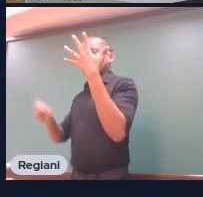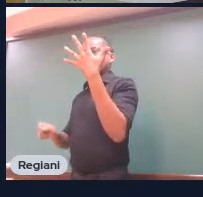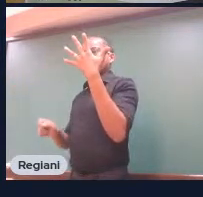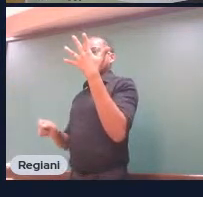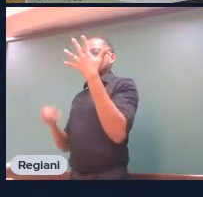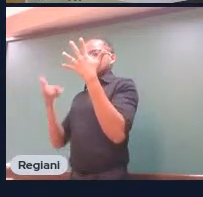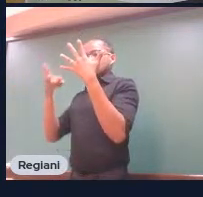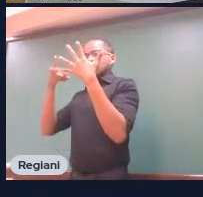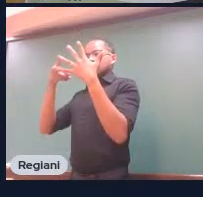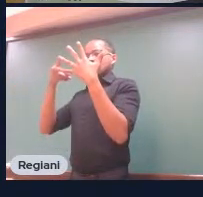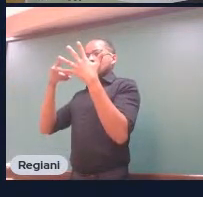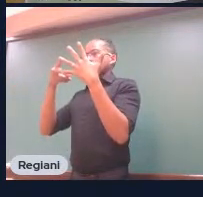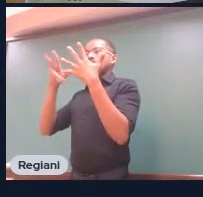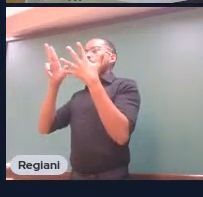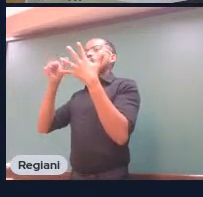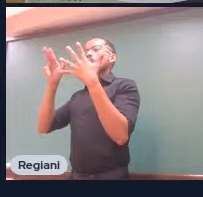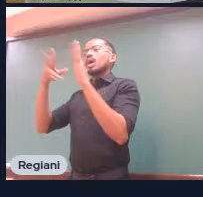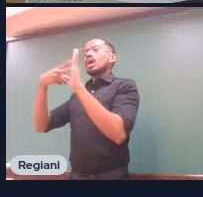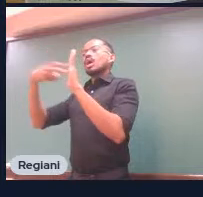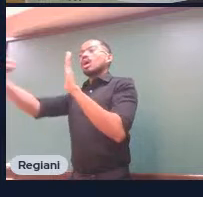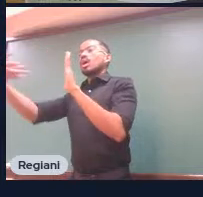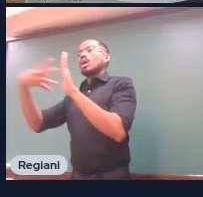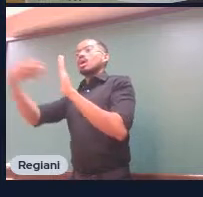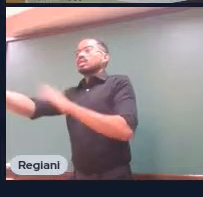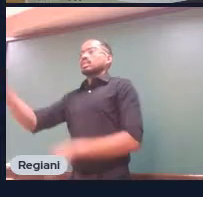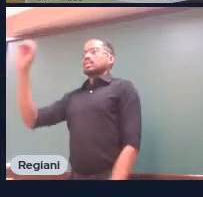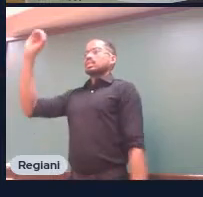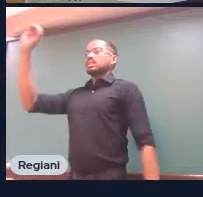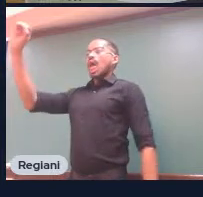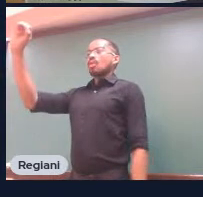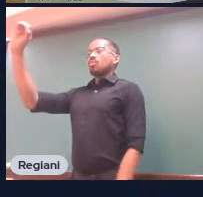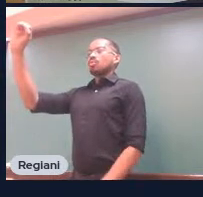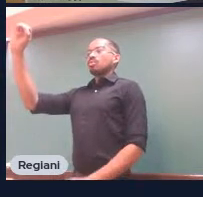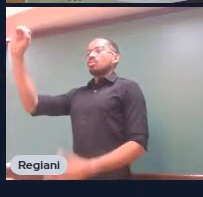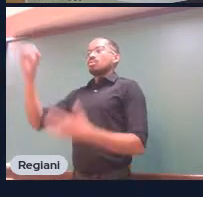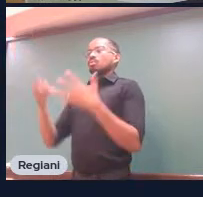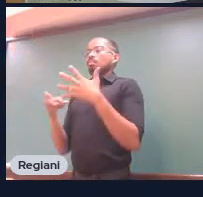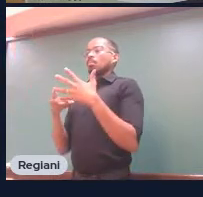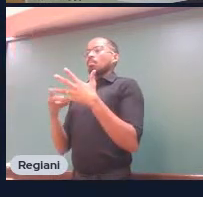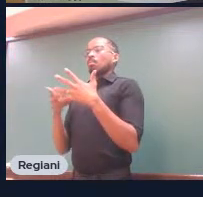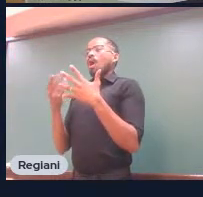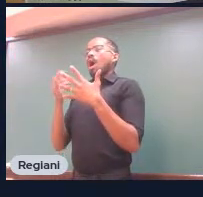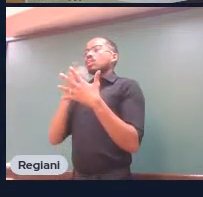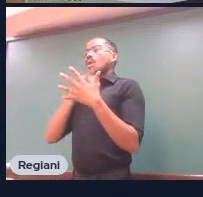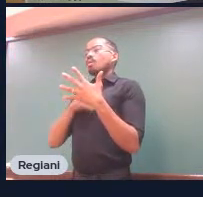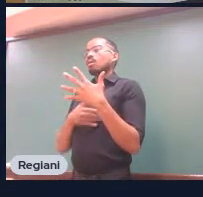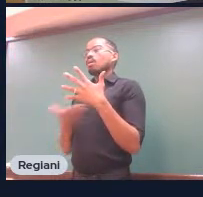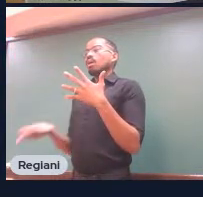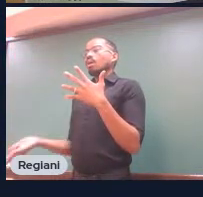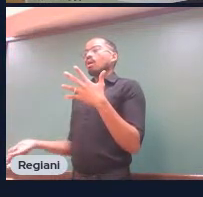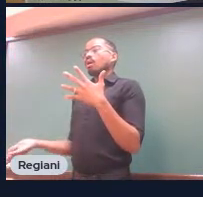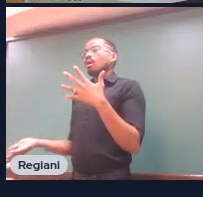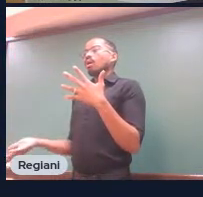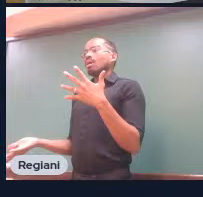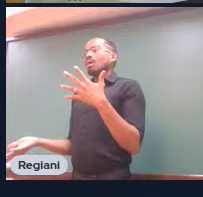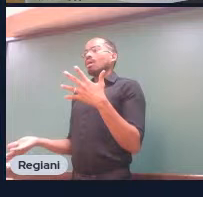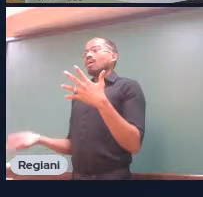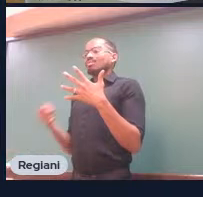escritos, 2 nunca são citados. Né? E essa questão